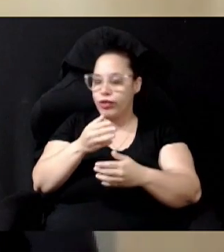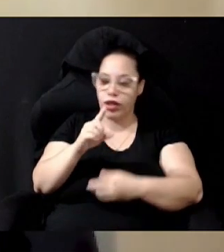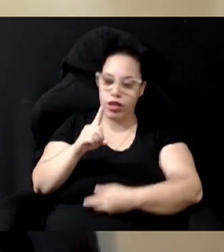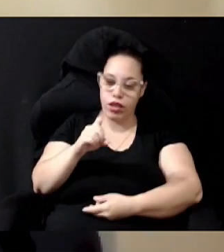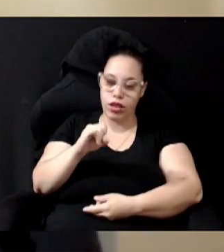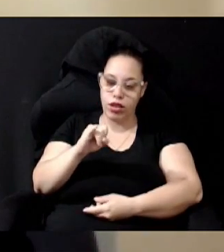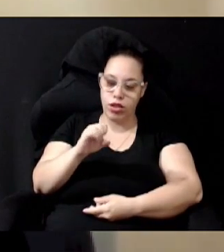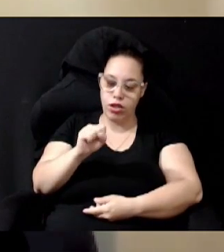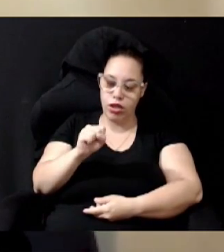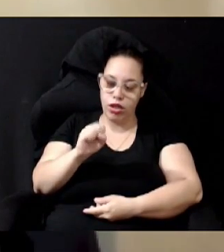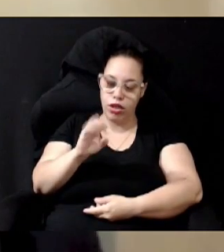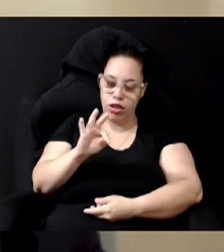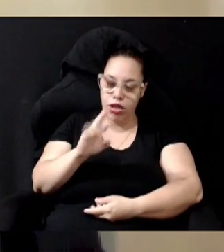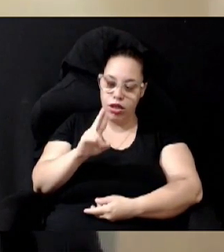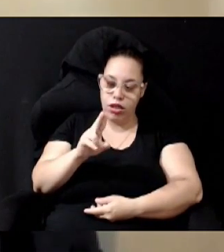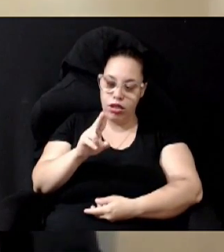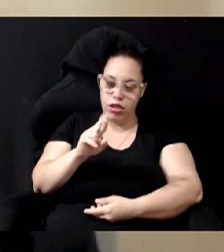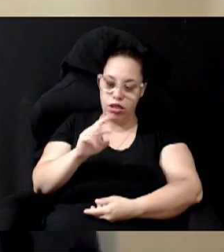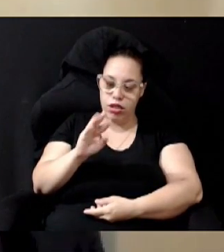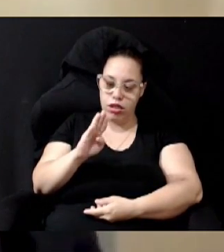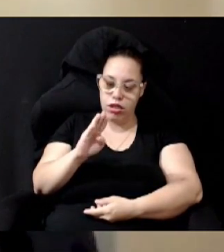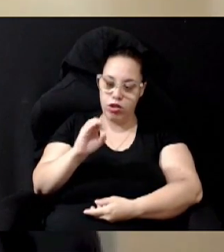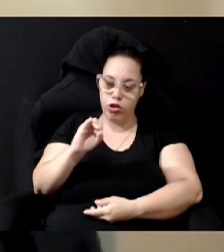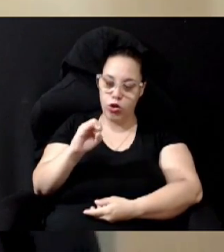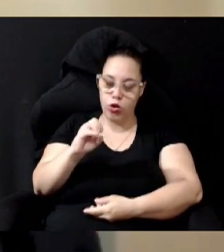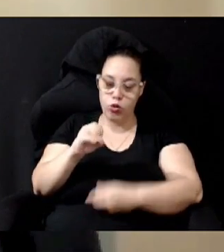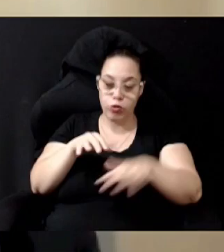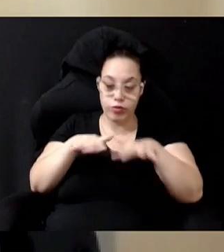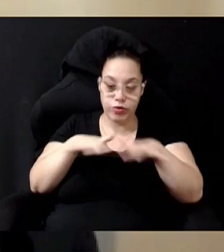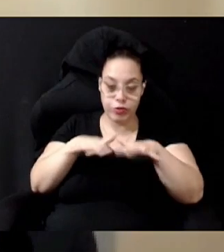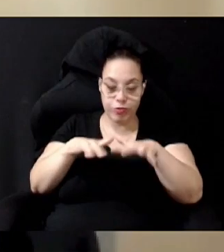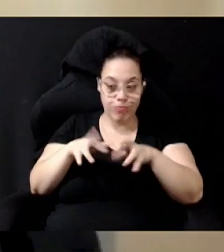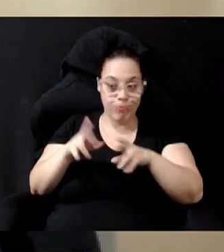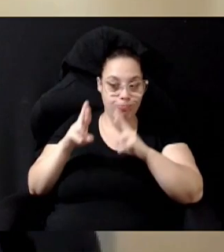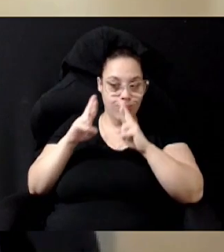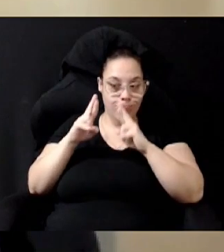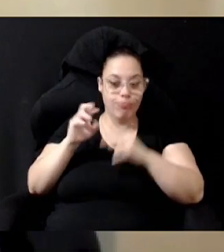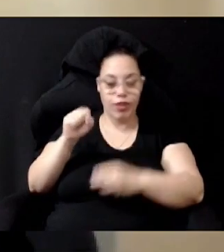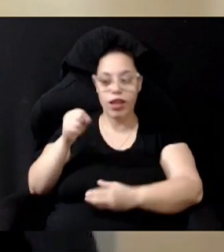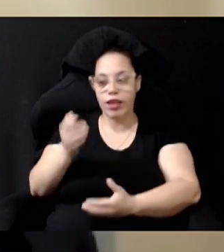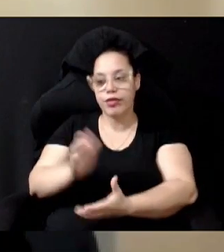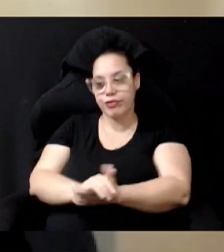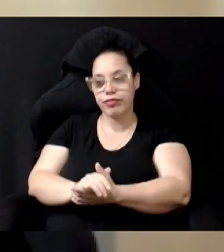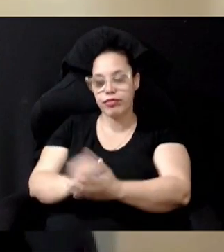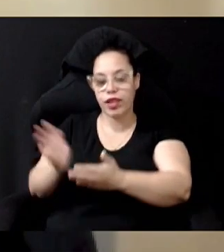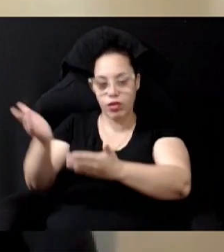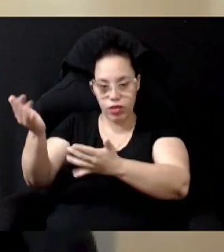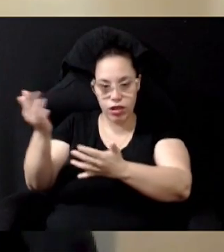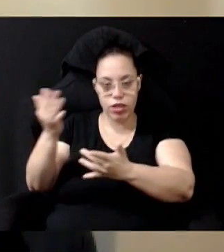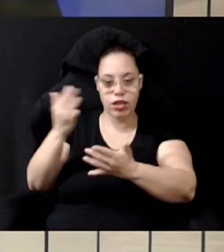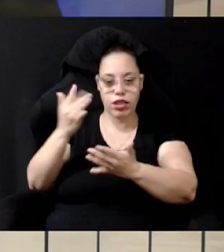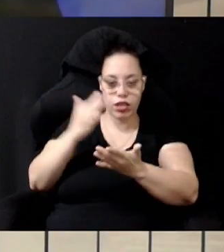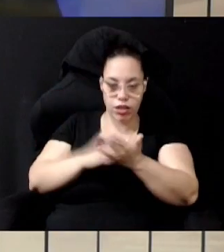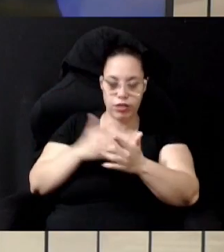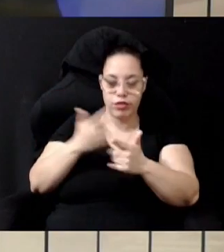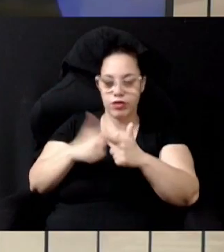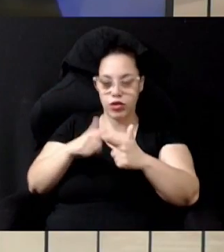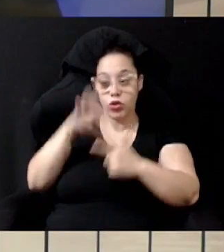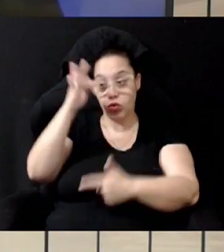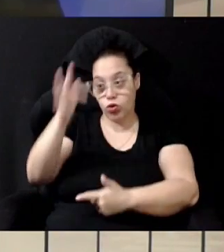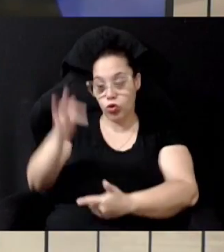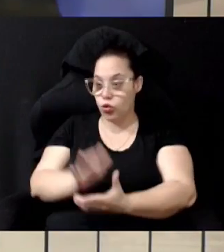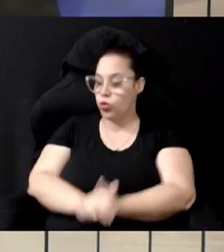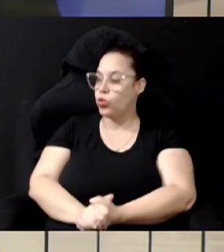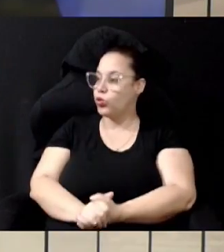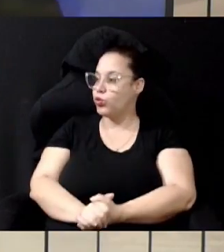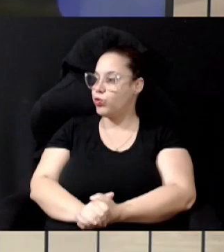Mas, infelizmente, a expectativa é que sim, é que vai trazer consequências mais graves. Mais para frente isso